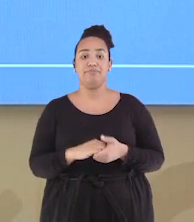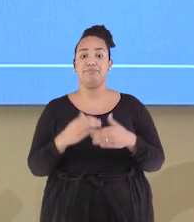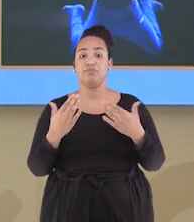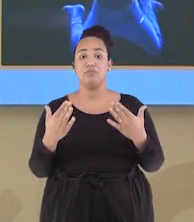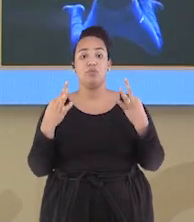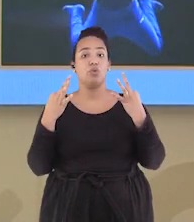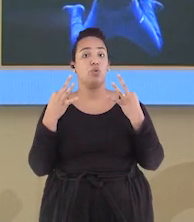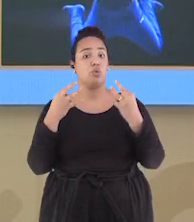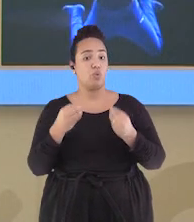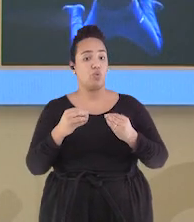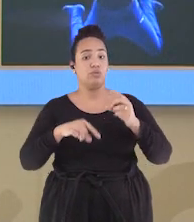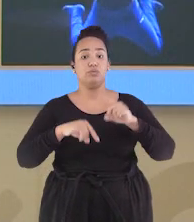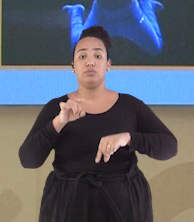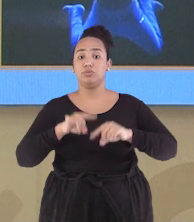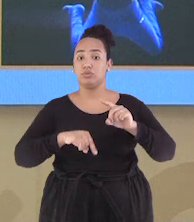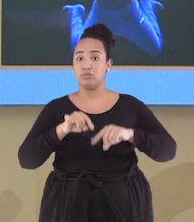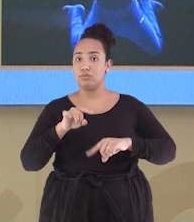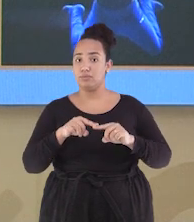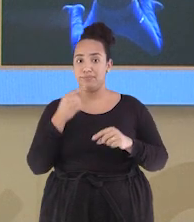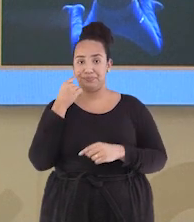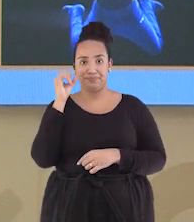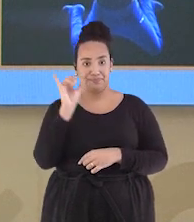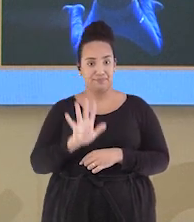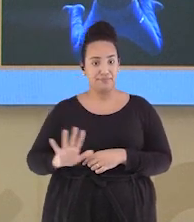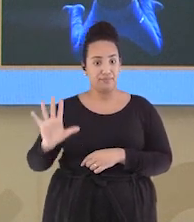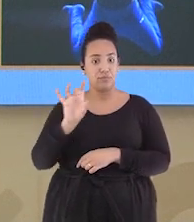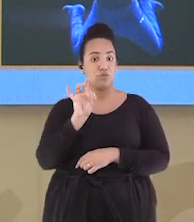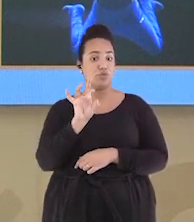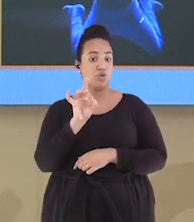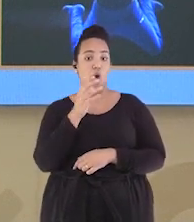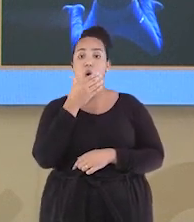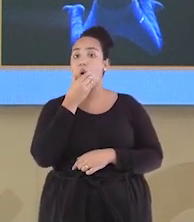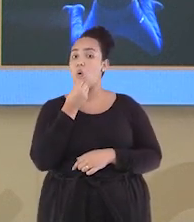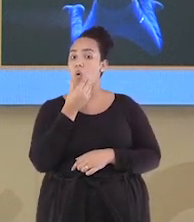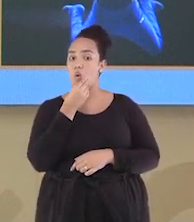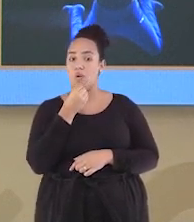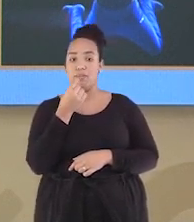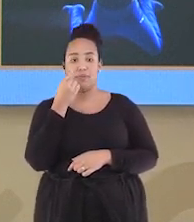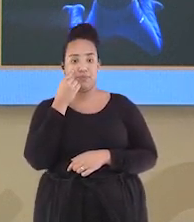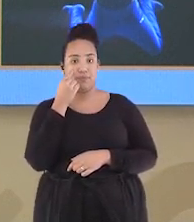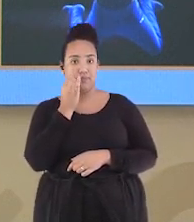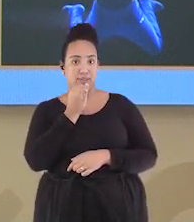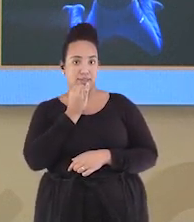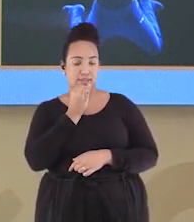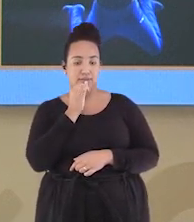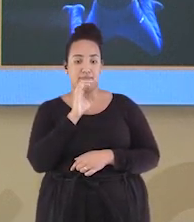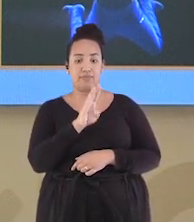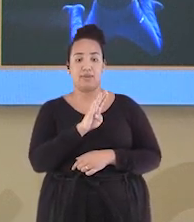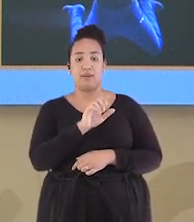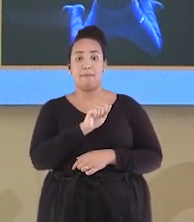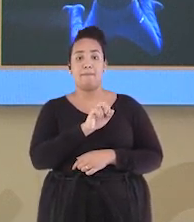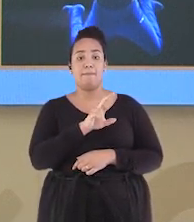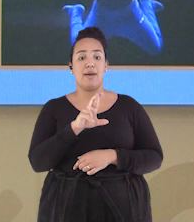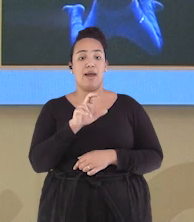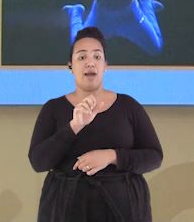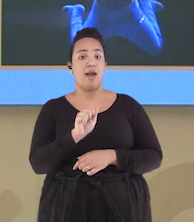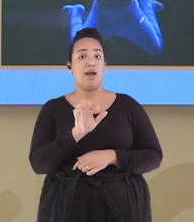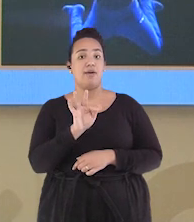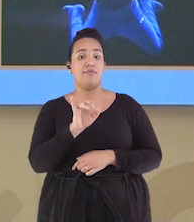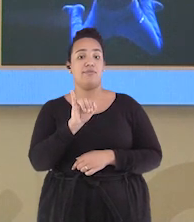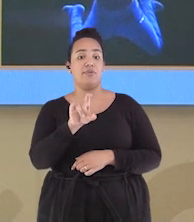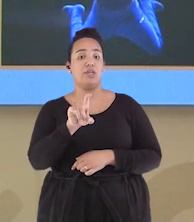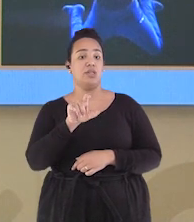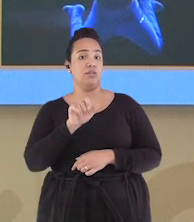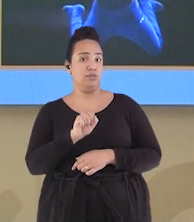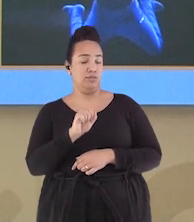Todos esses aparelhos somente os homens praticam. Por exemplo, a barra fixa, a apresentação